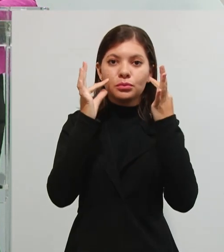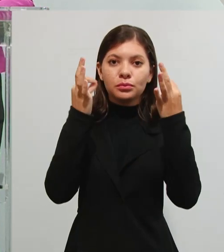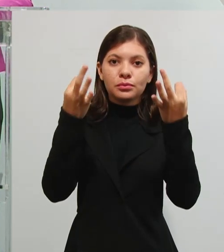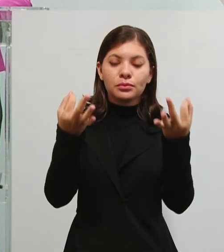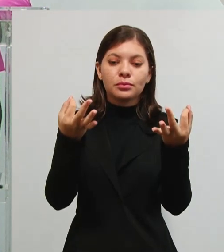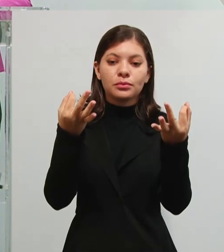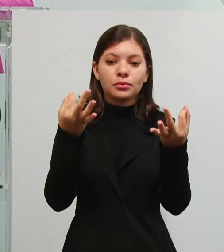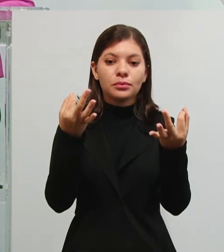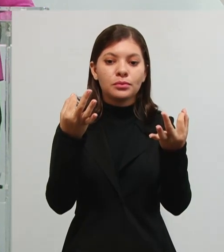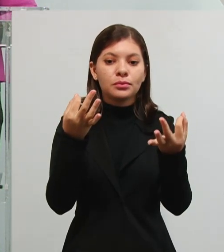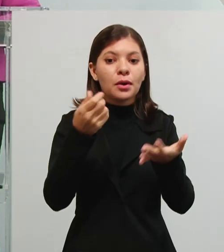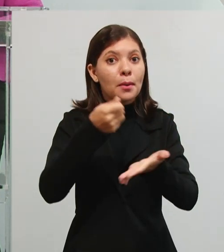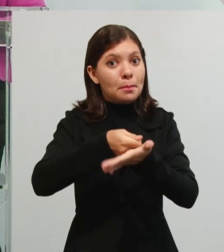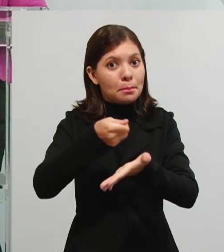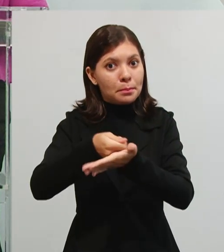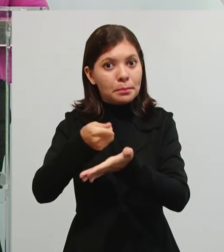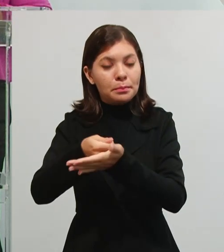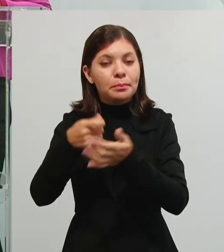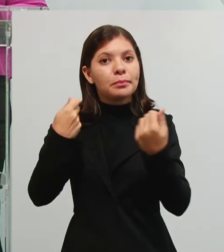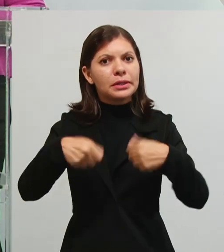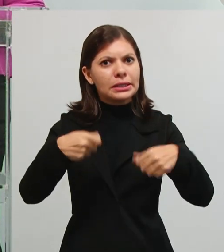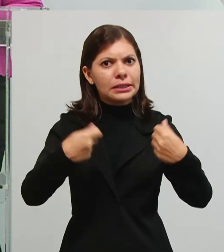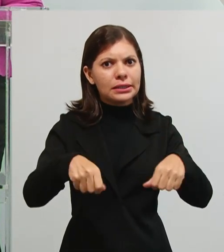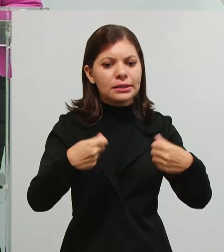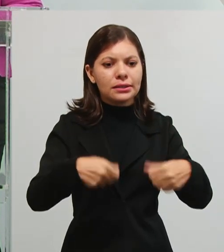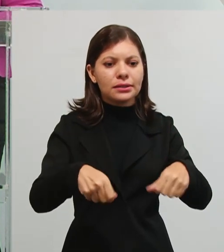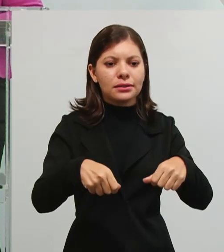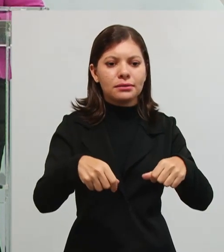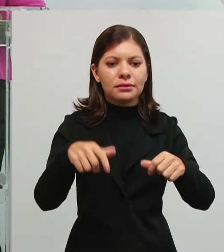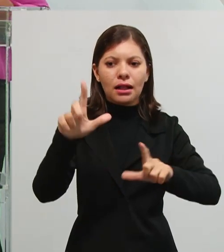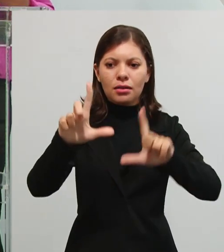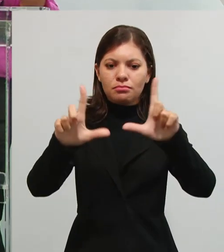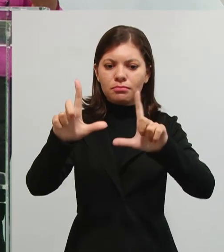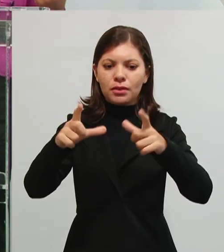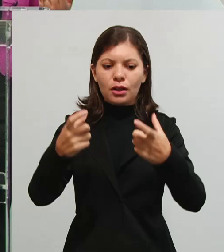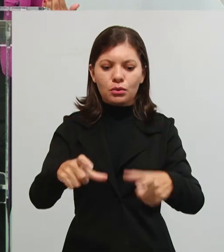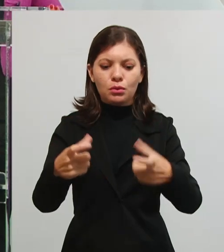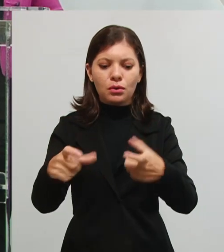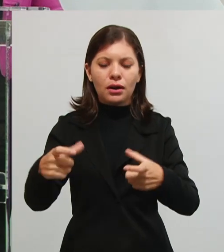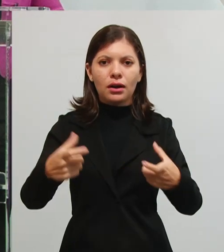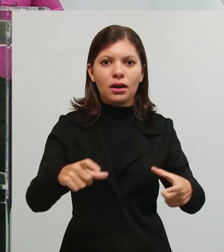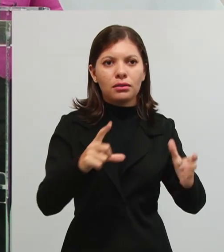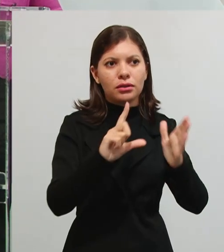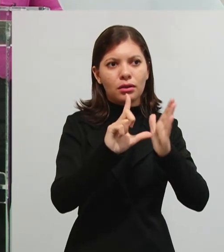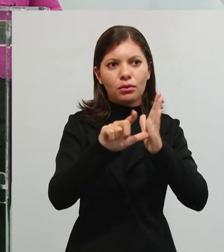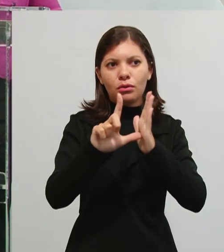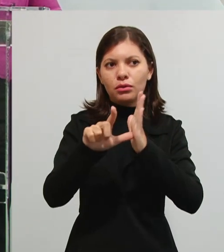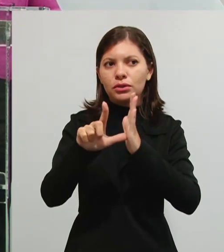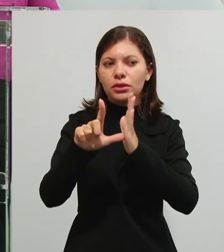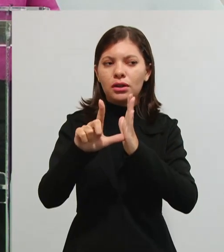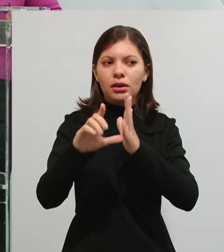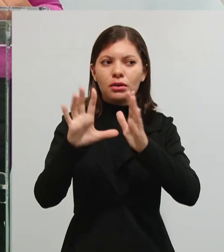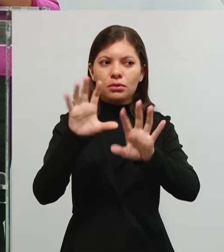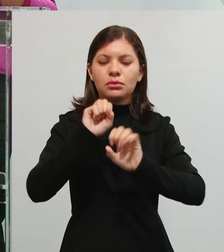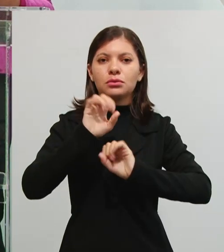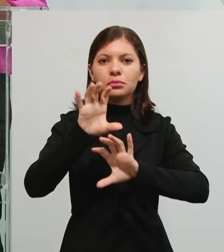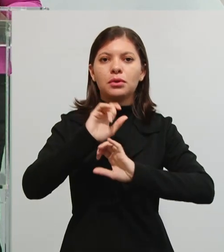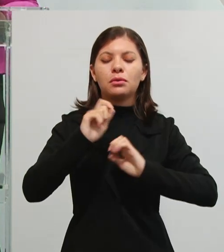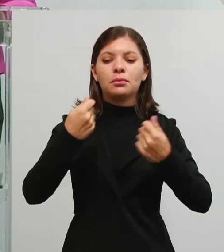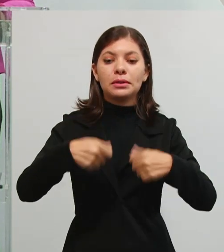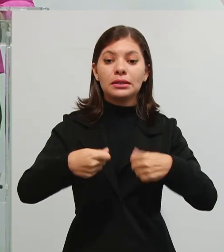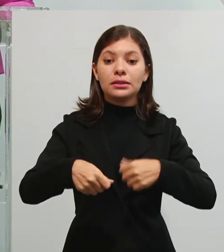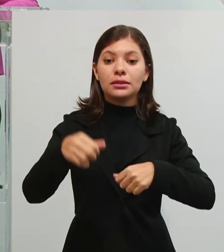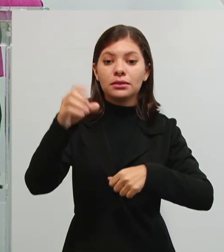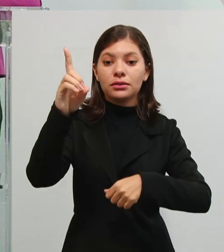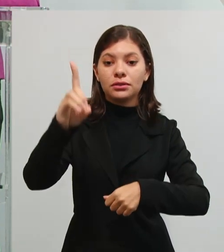é obrigatório em todas as lojas ter esse instrumento, porque o consumidor precisa saber dos seus direitos. Se por acaso